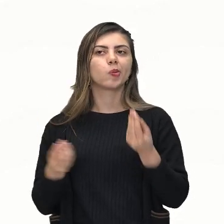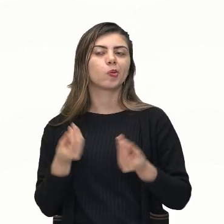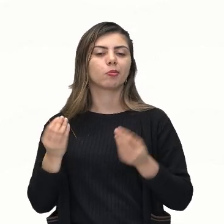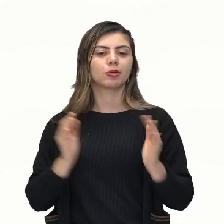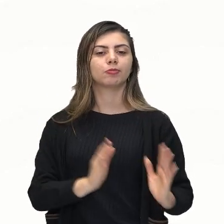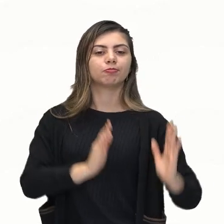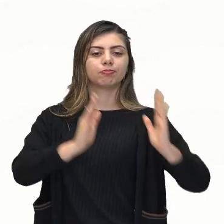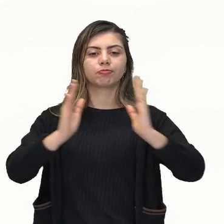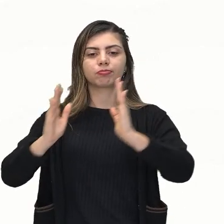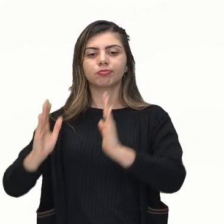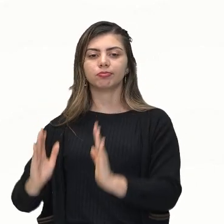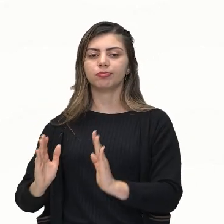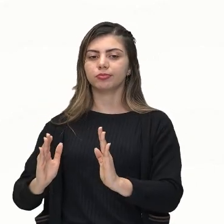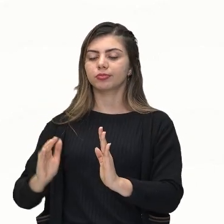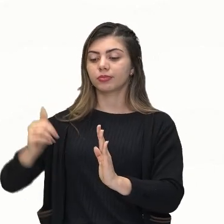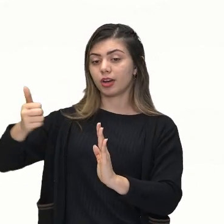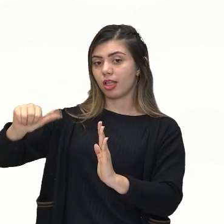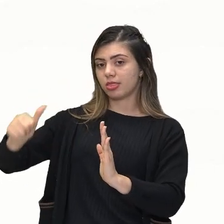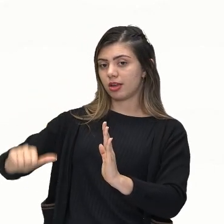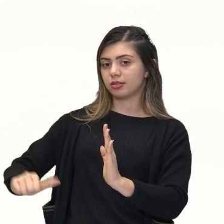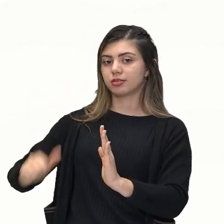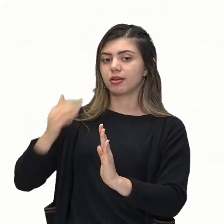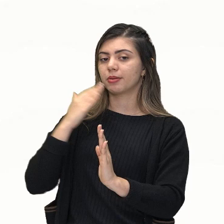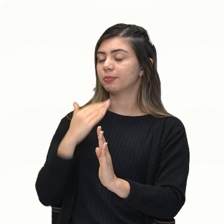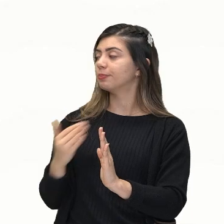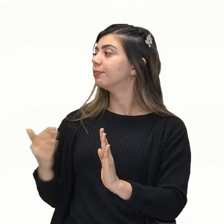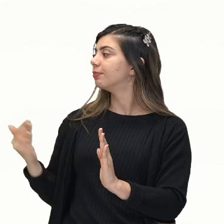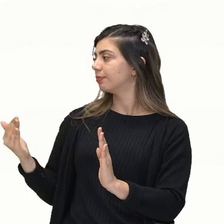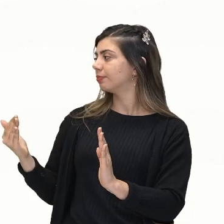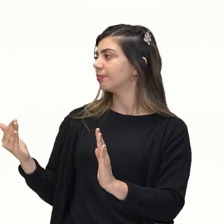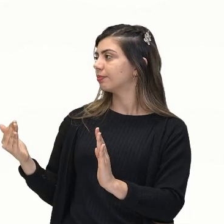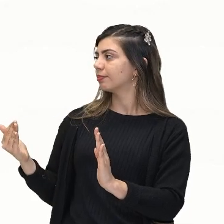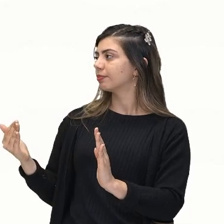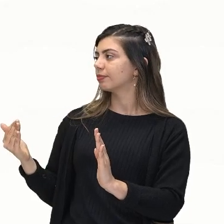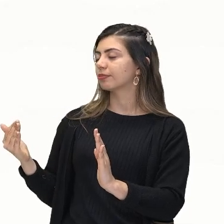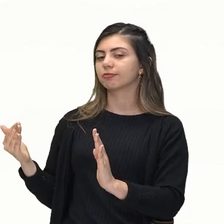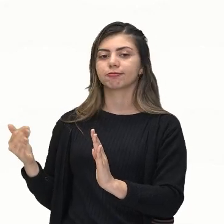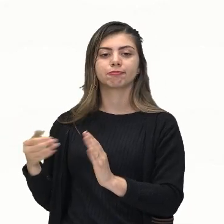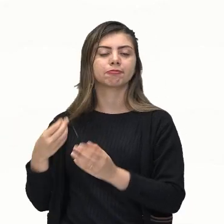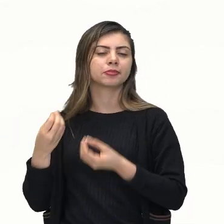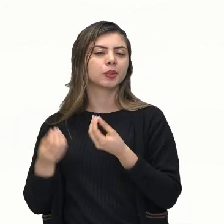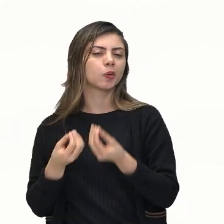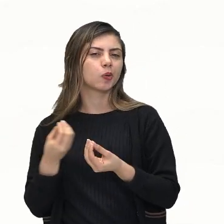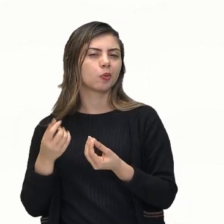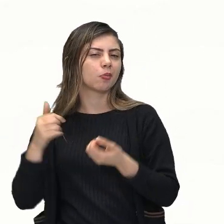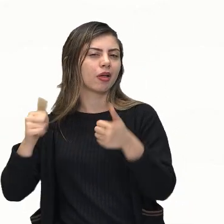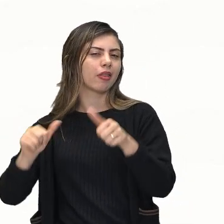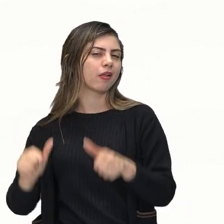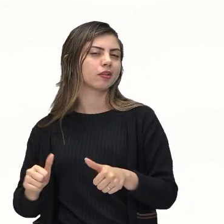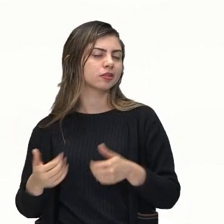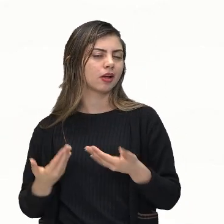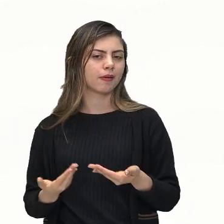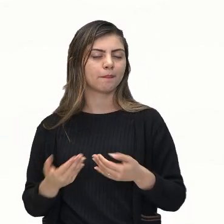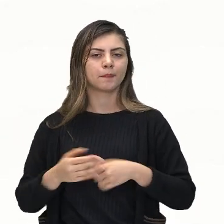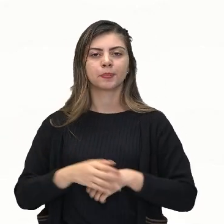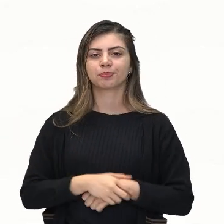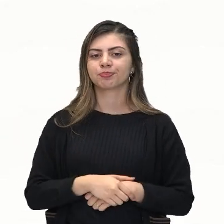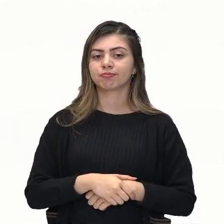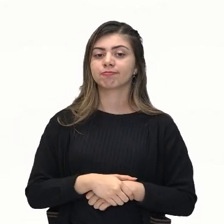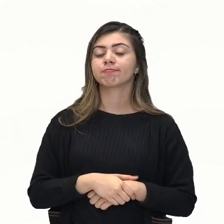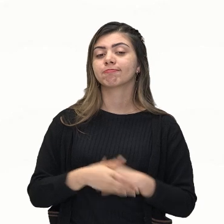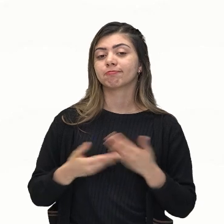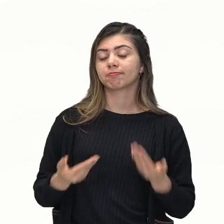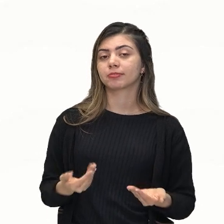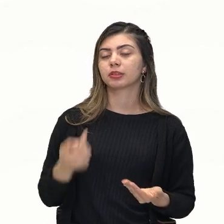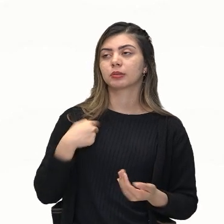vai aqui analisar a nossa segunda grandeza, certo? Qual é a análise que a gente vai fazer? Eu